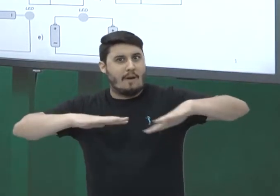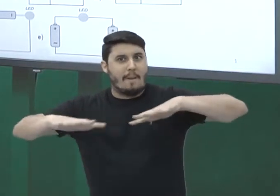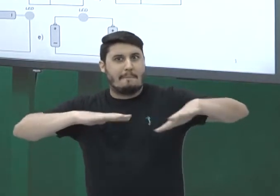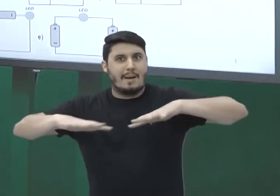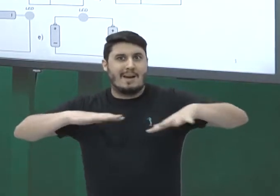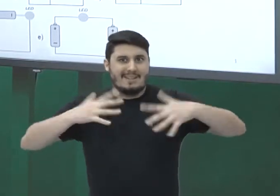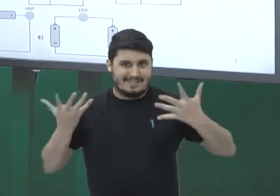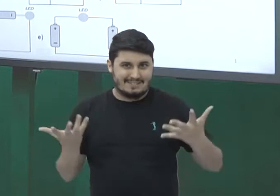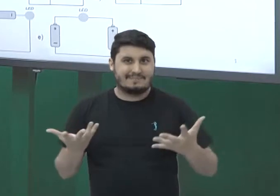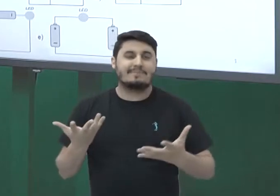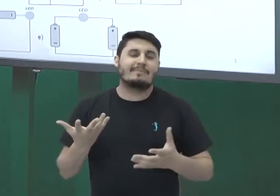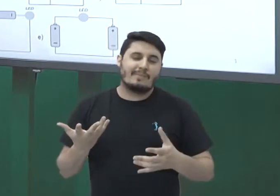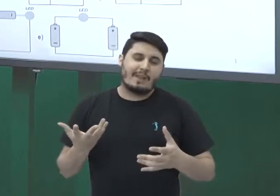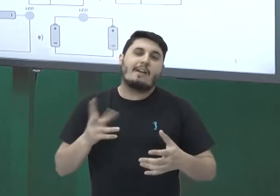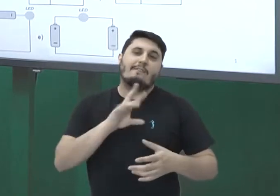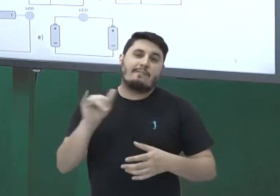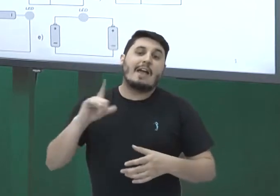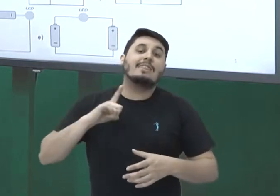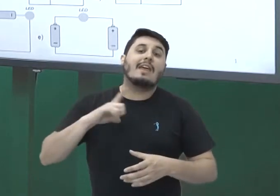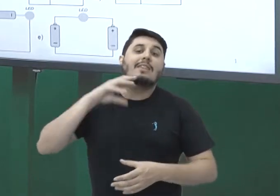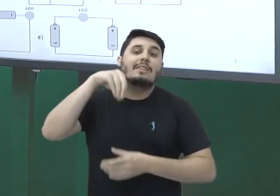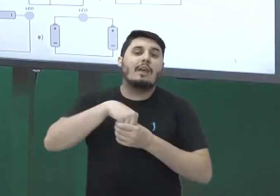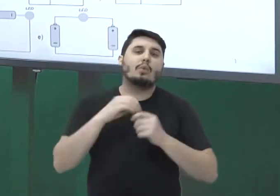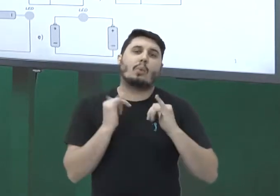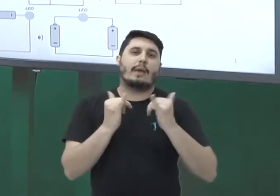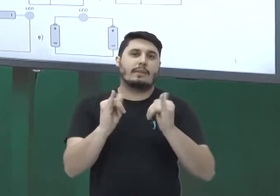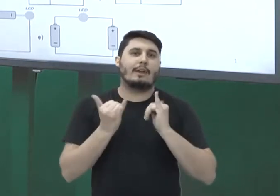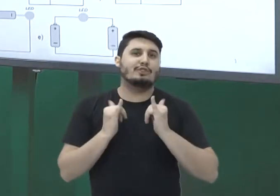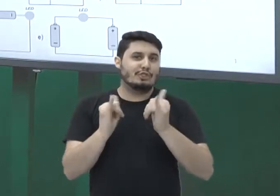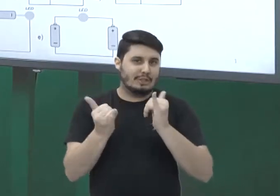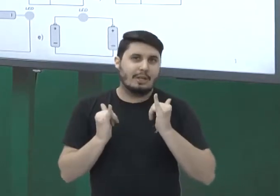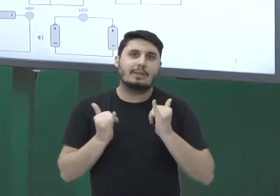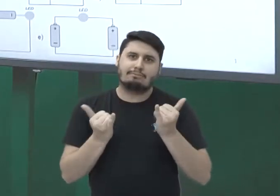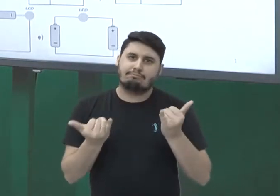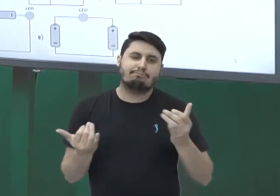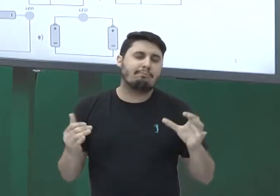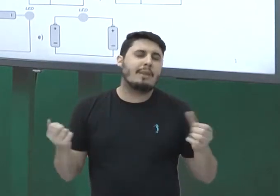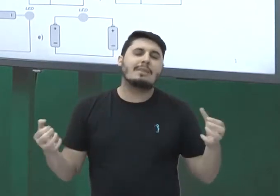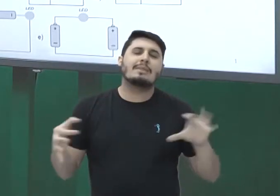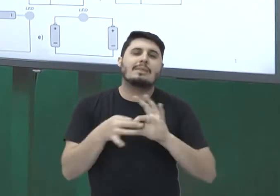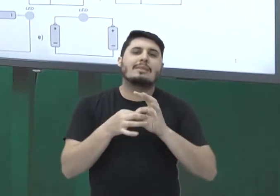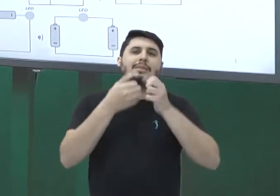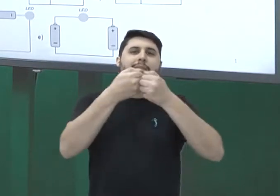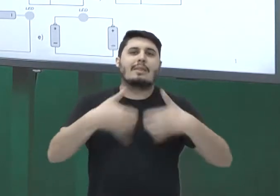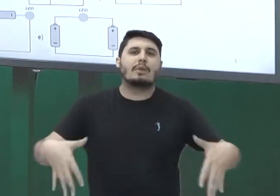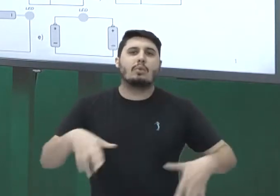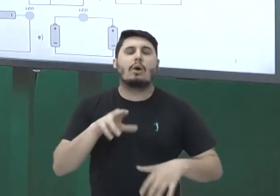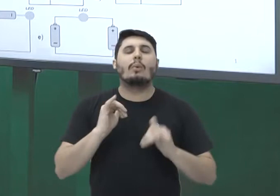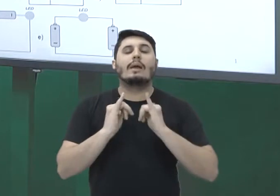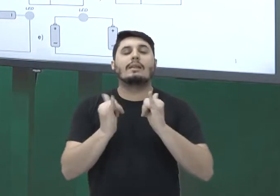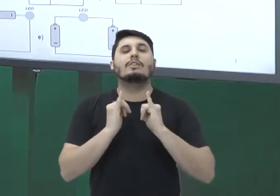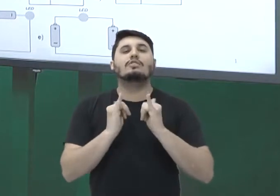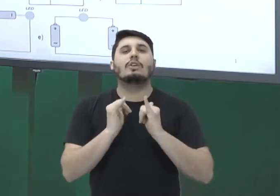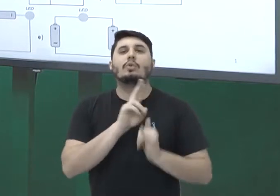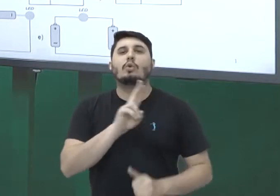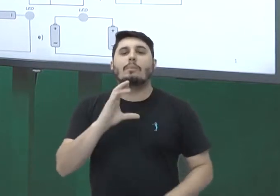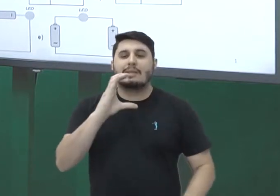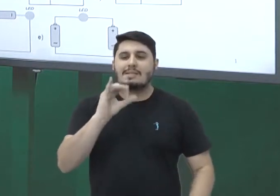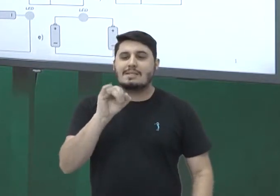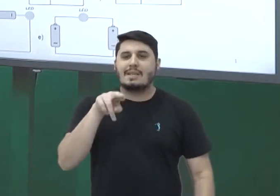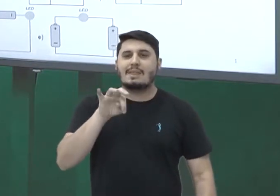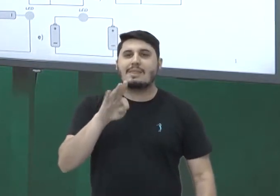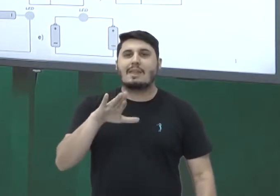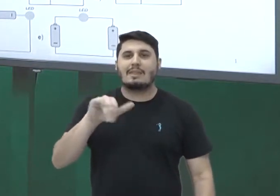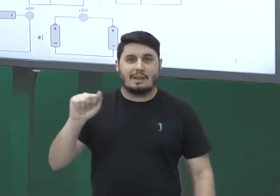ela possua uma certa energia, a qual nós damos o nome de energia cinética. Tá certo? Essa